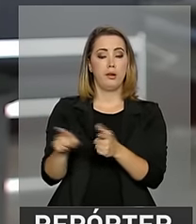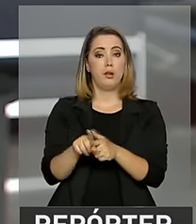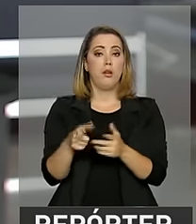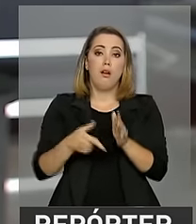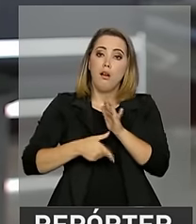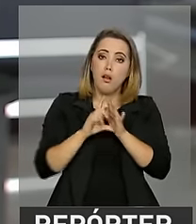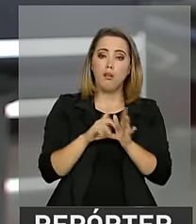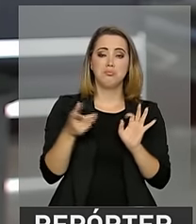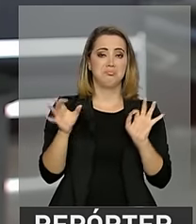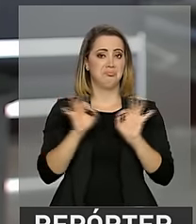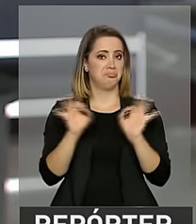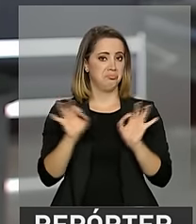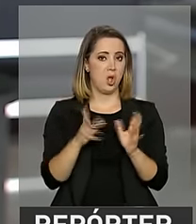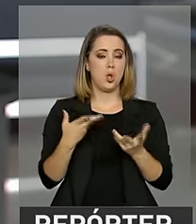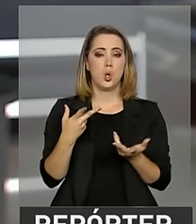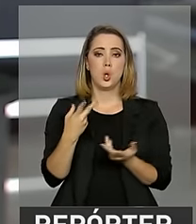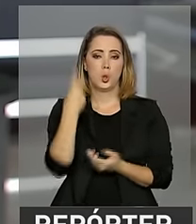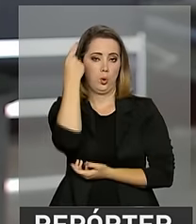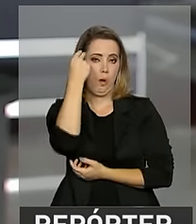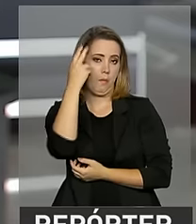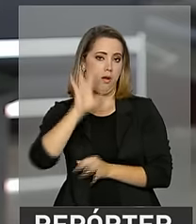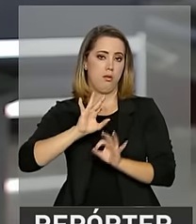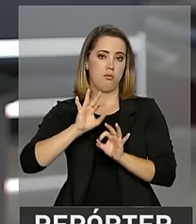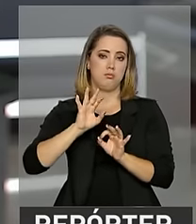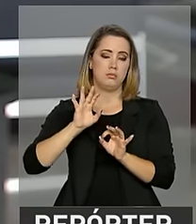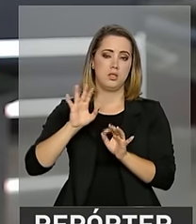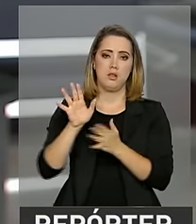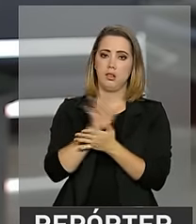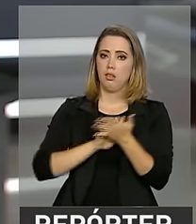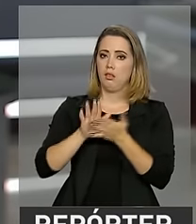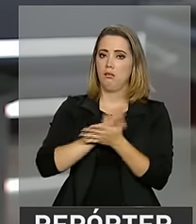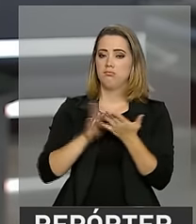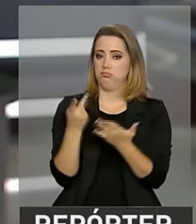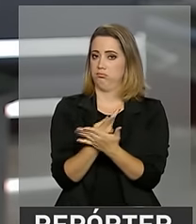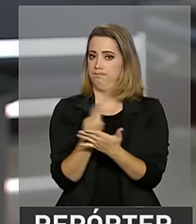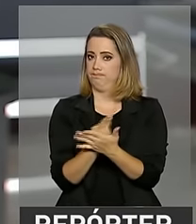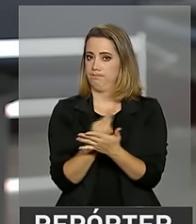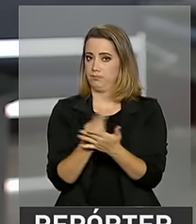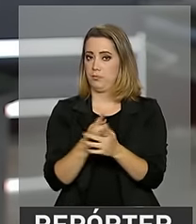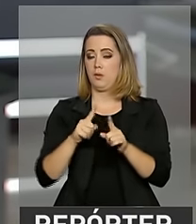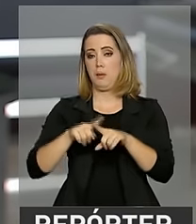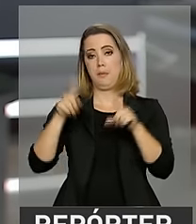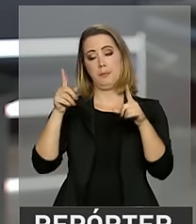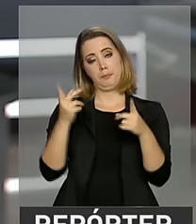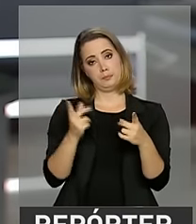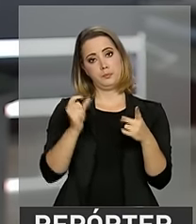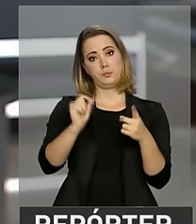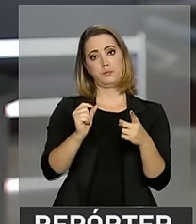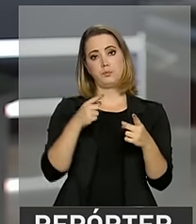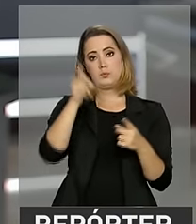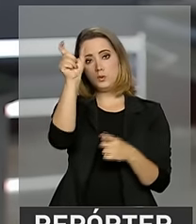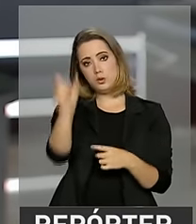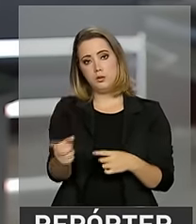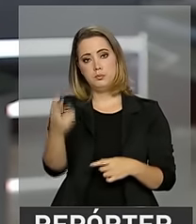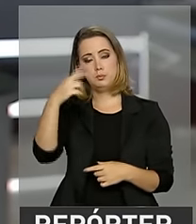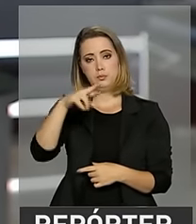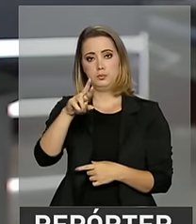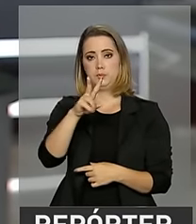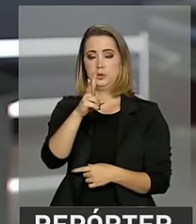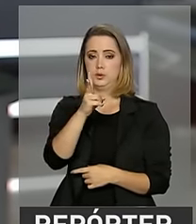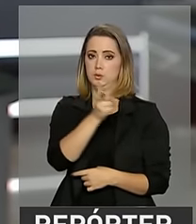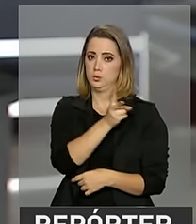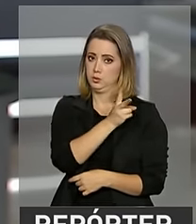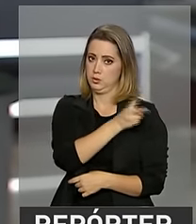apontam qualquer irregularidade nos sistemas da aeronave de acordo com o chefe da divisão de operações Coronel